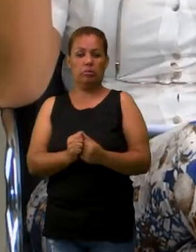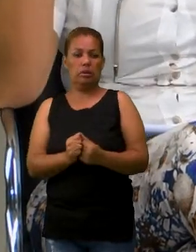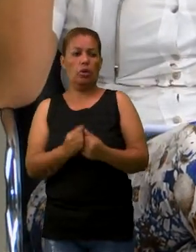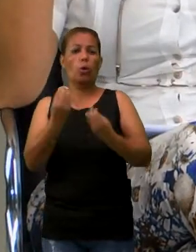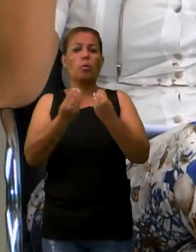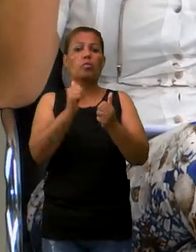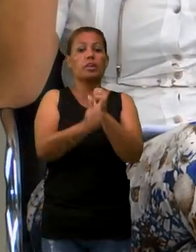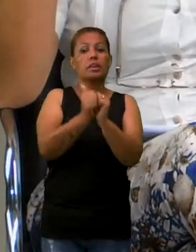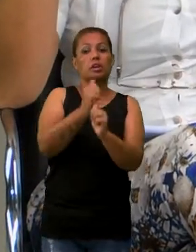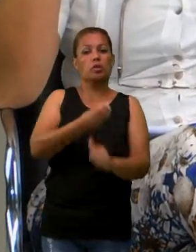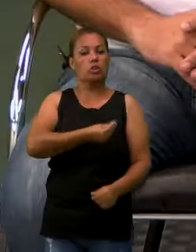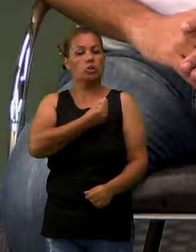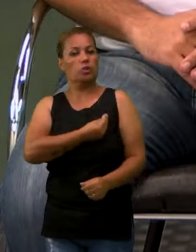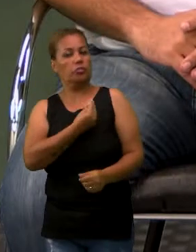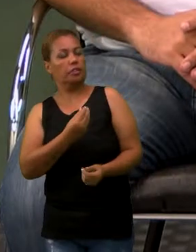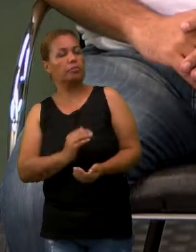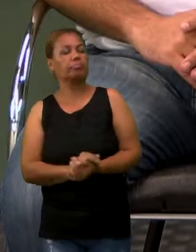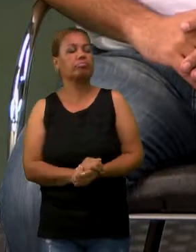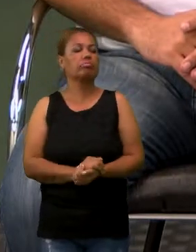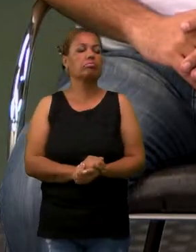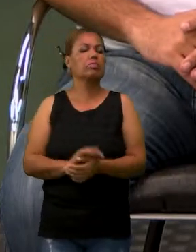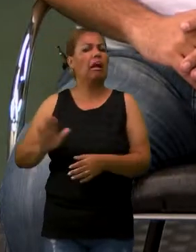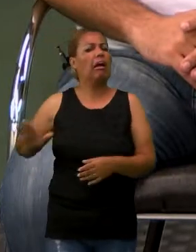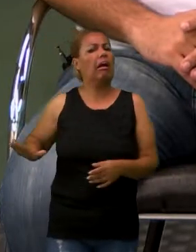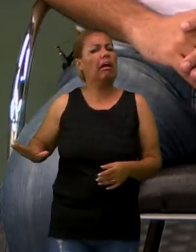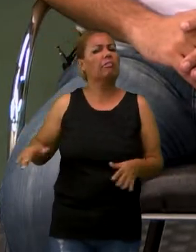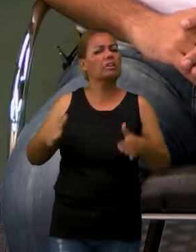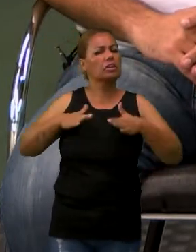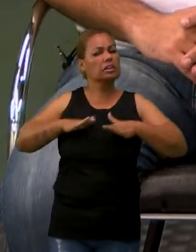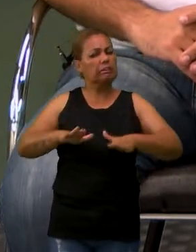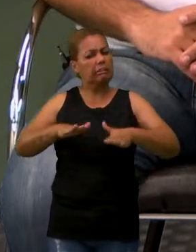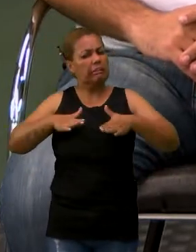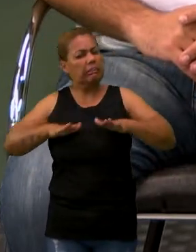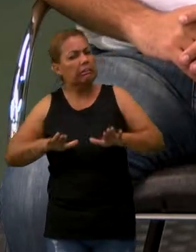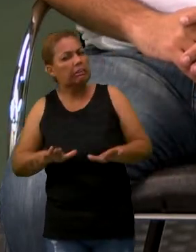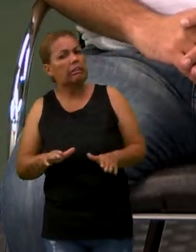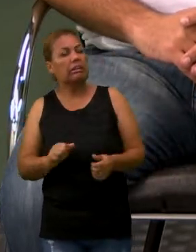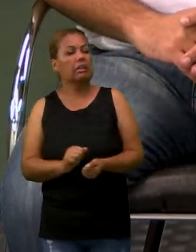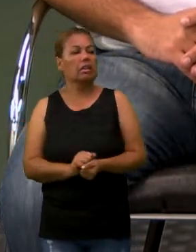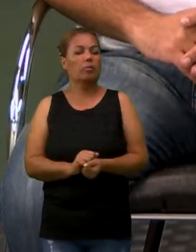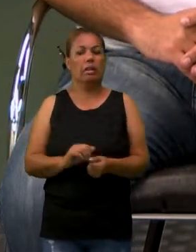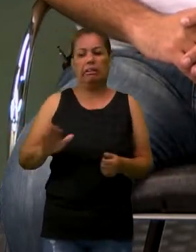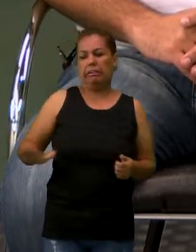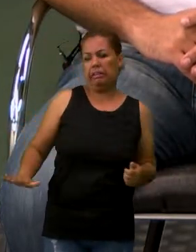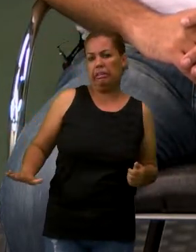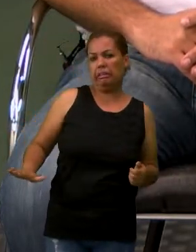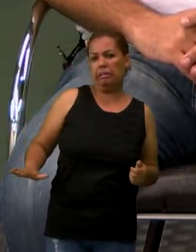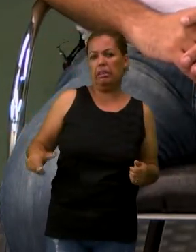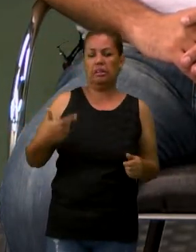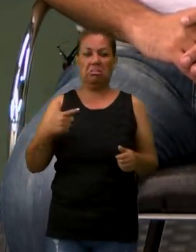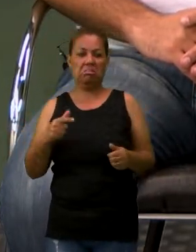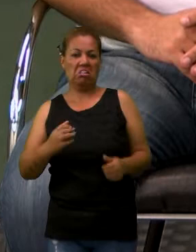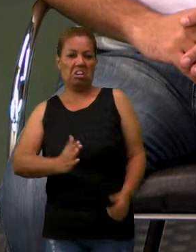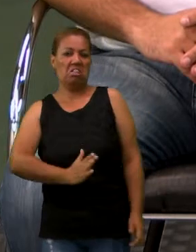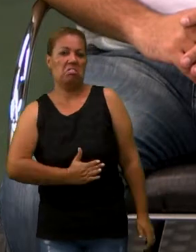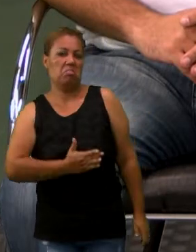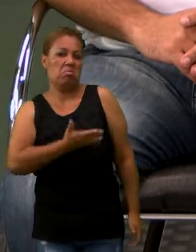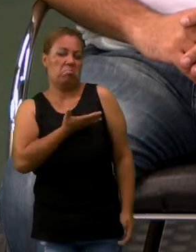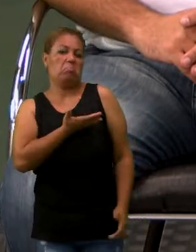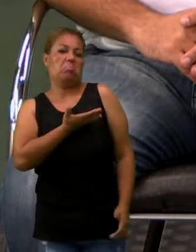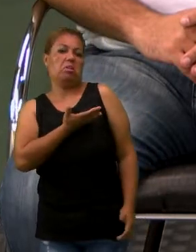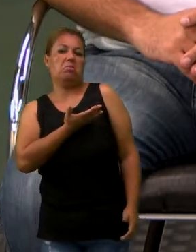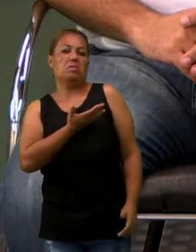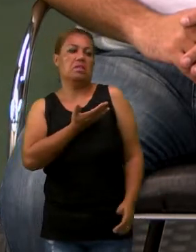esporte todo na sua vida acho que a infância é tranquilo aqui na infância criança não tem preconceitos e